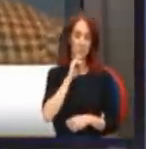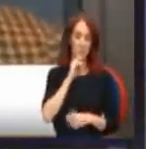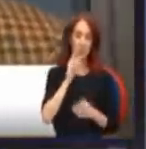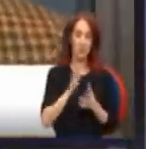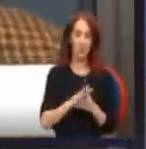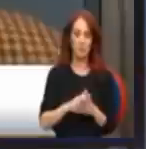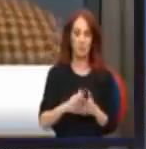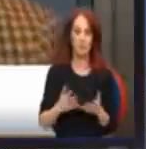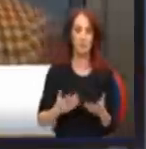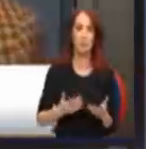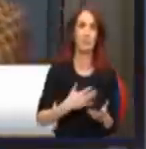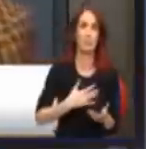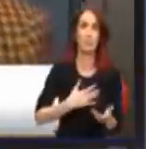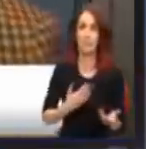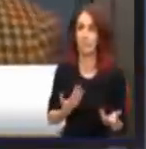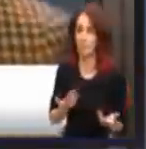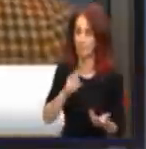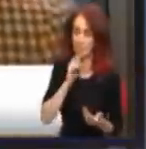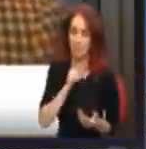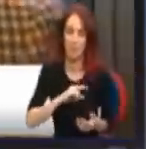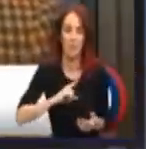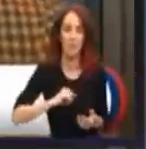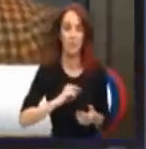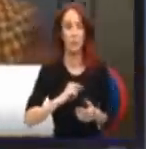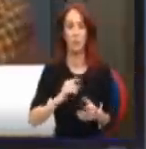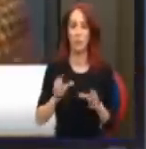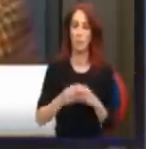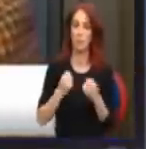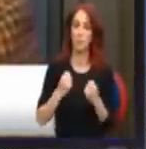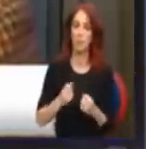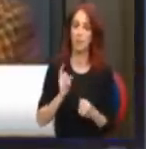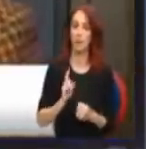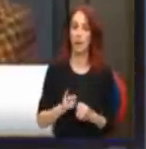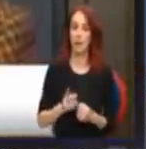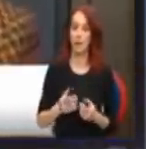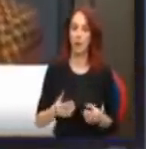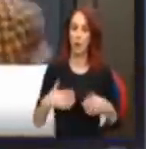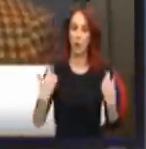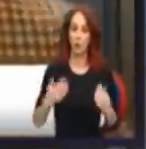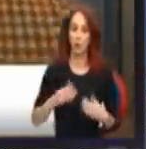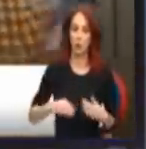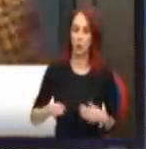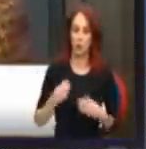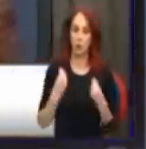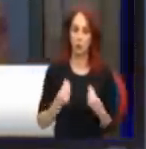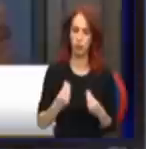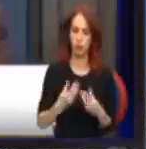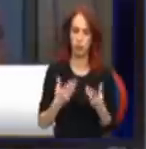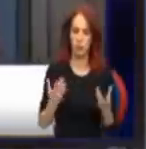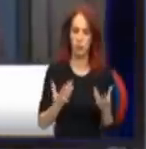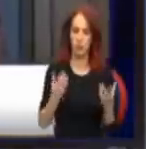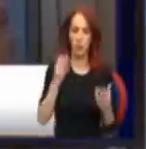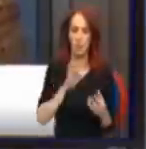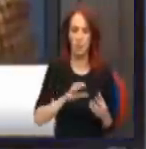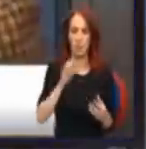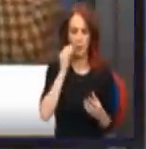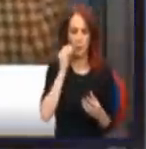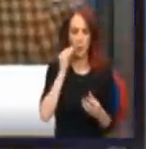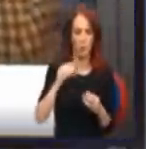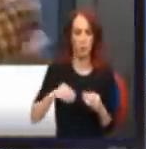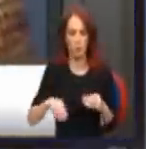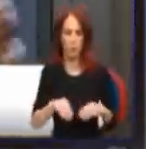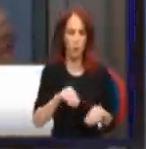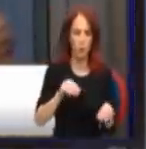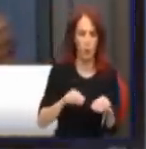e não há que romantizar muito esta questão. O Liverpool é uma equipa fortíssima, com uma intensidade absolutamente notável, na forma como interpretam o